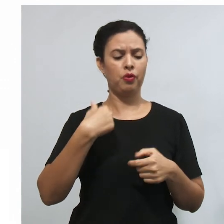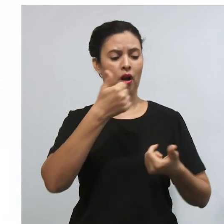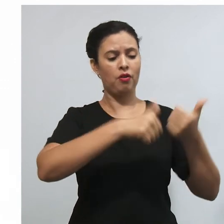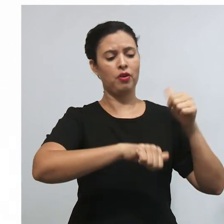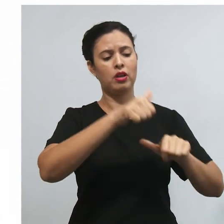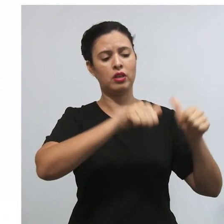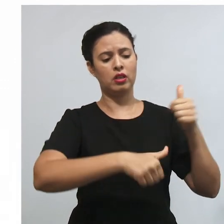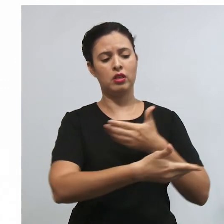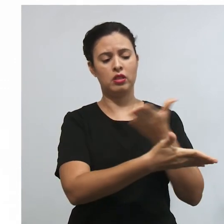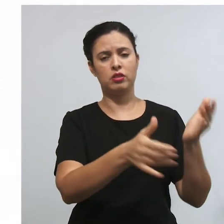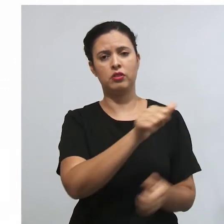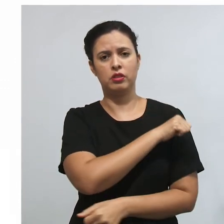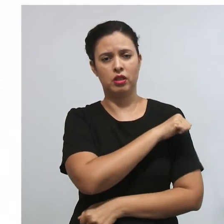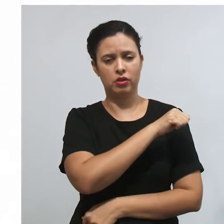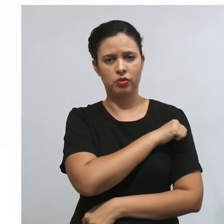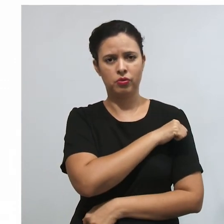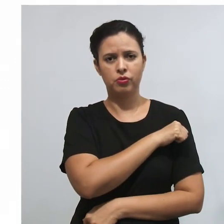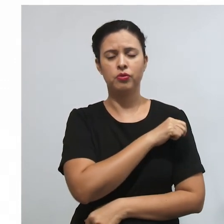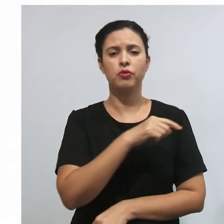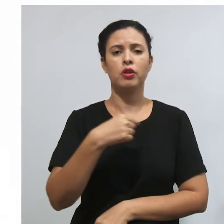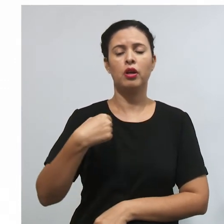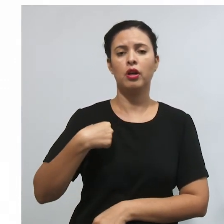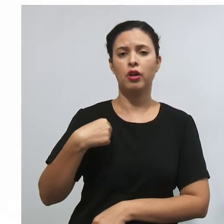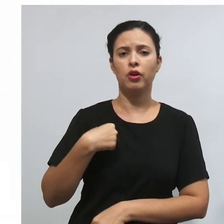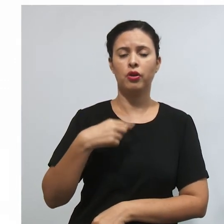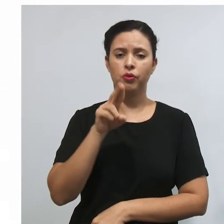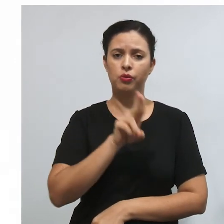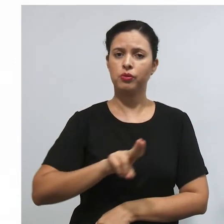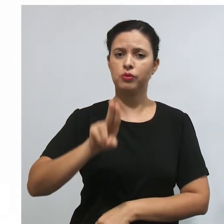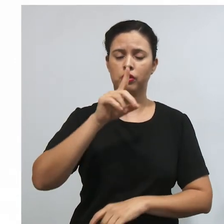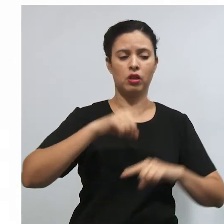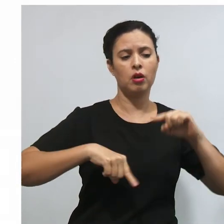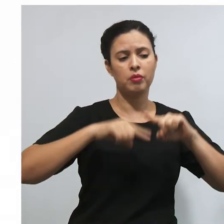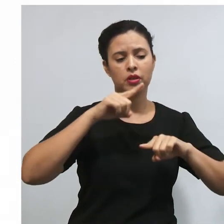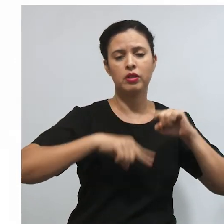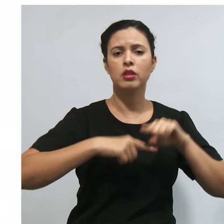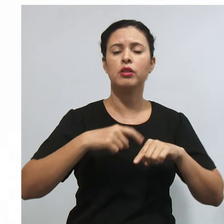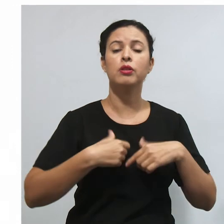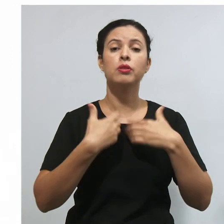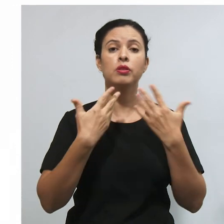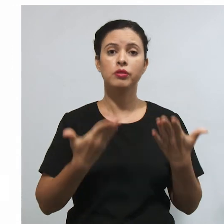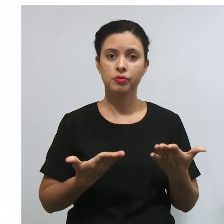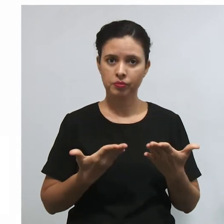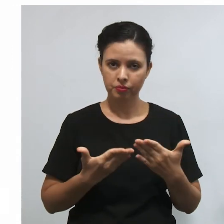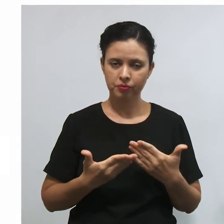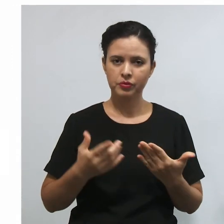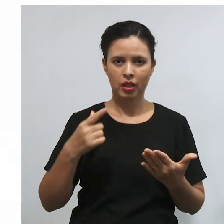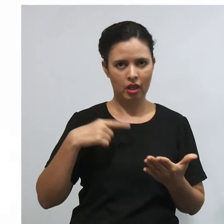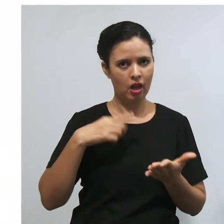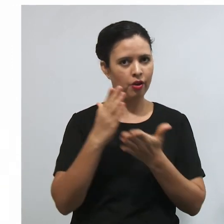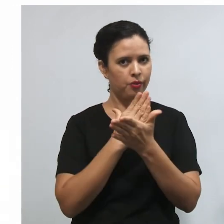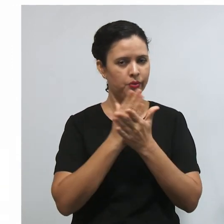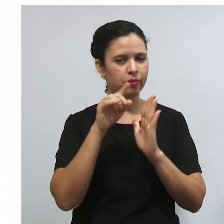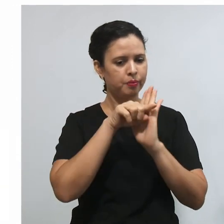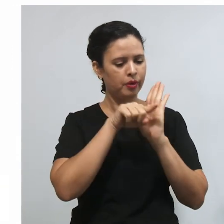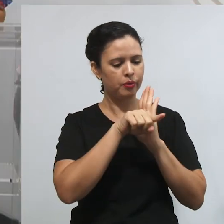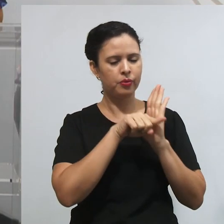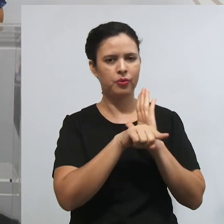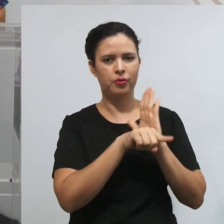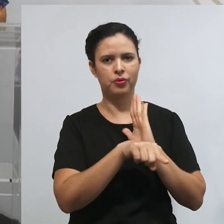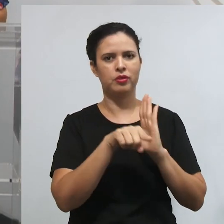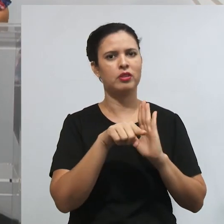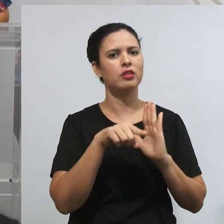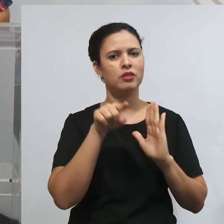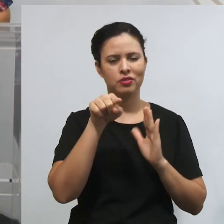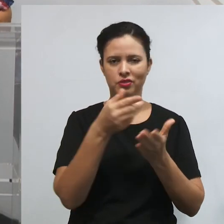desempenho dos meus alunos e que recursos eu posso utilizar nesta aula? Então, são algumas perguntas iniciais que